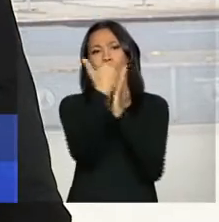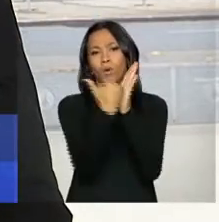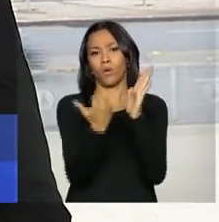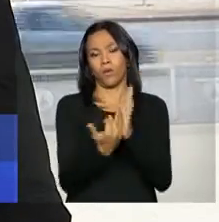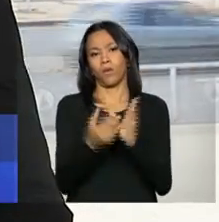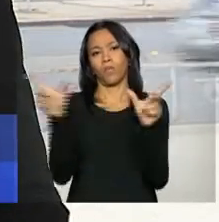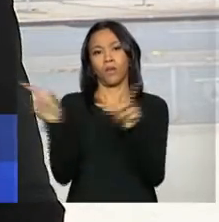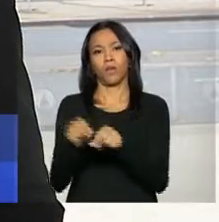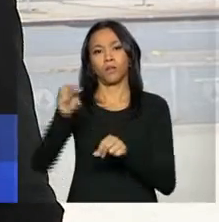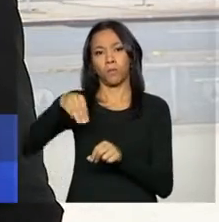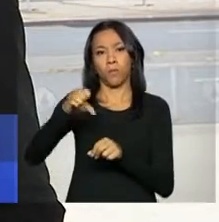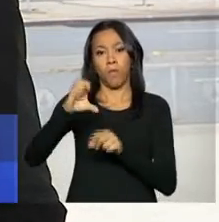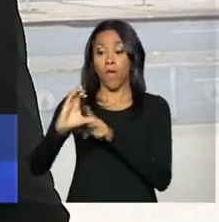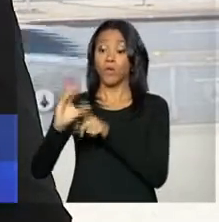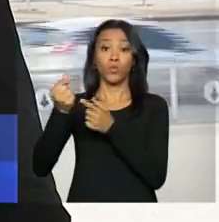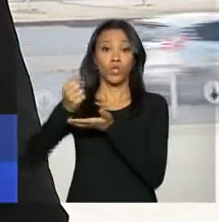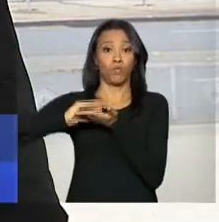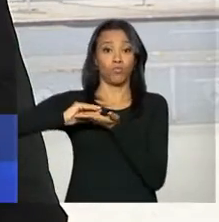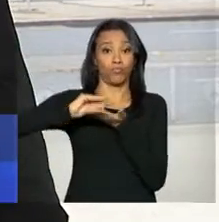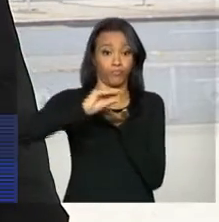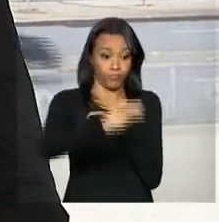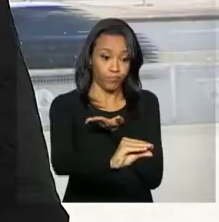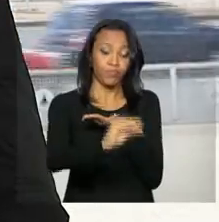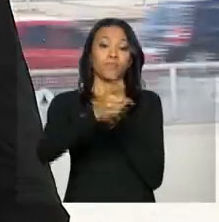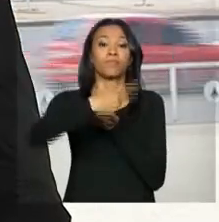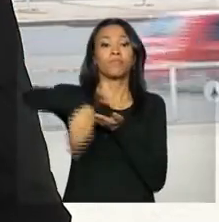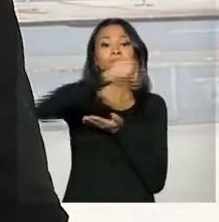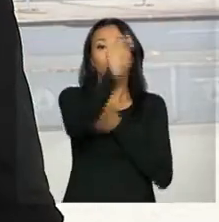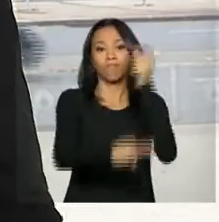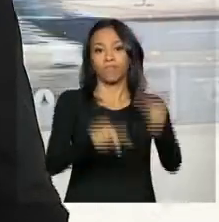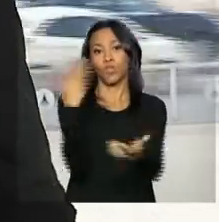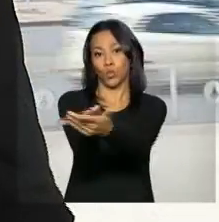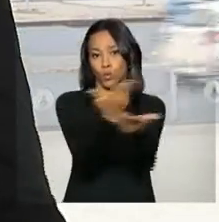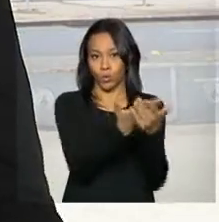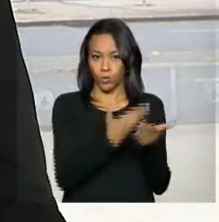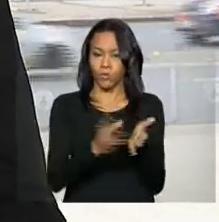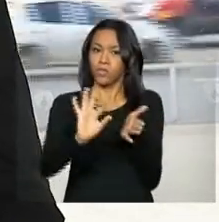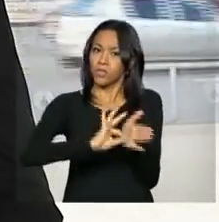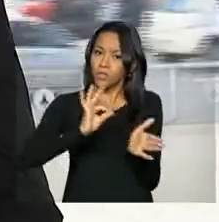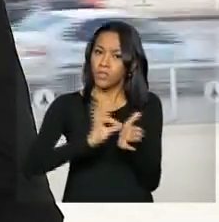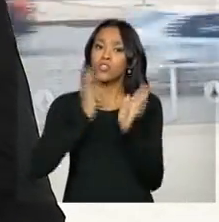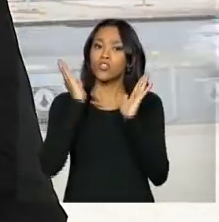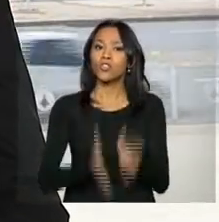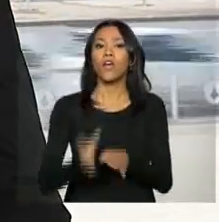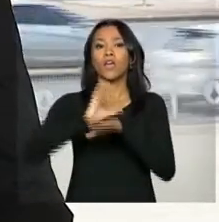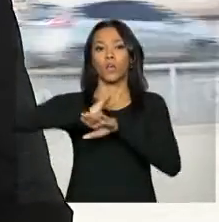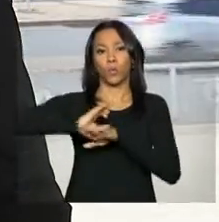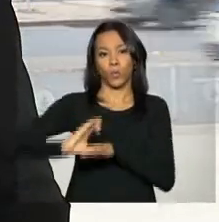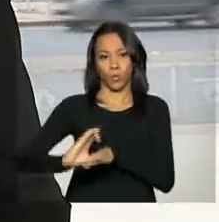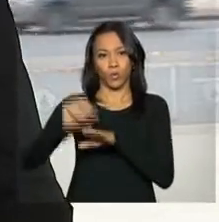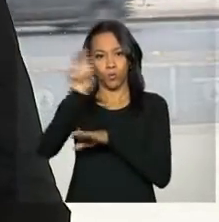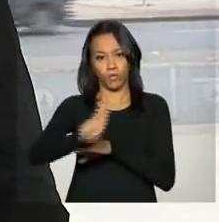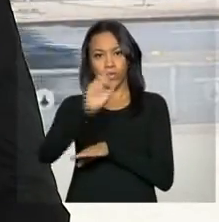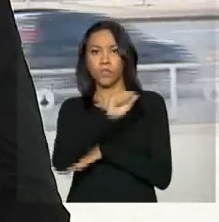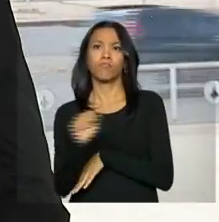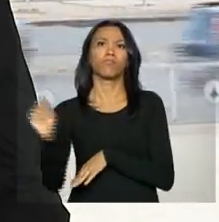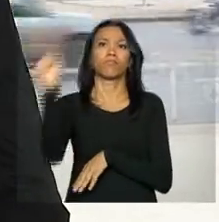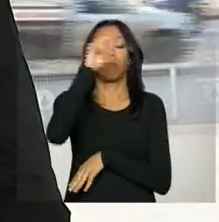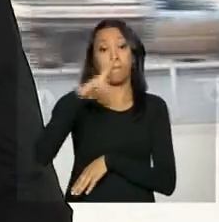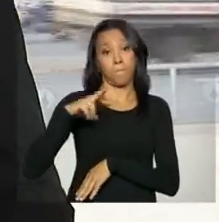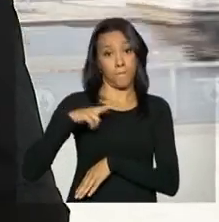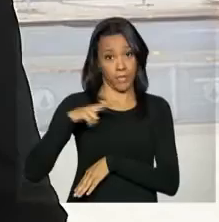que concede financiamento a estudantes matriculados em cursos superiores de universidades particulares